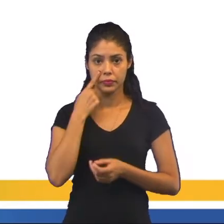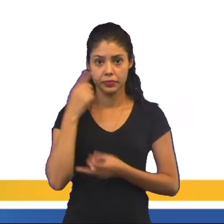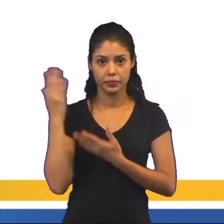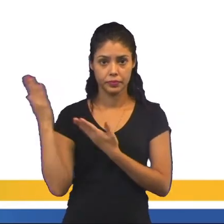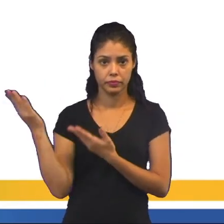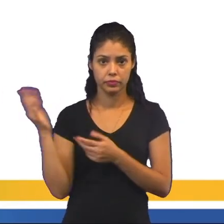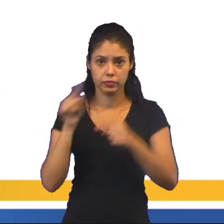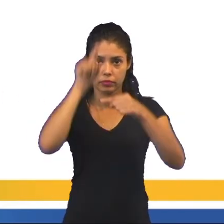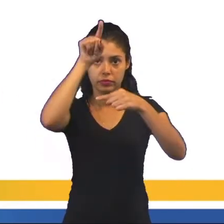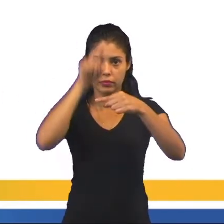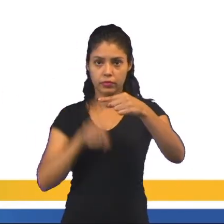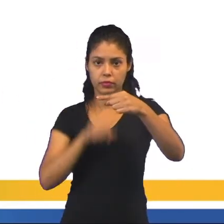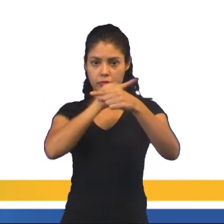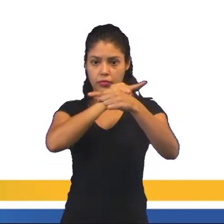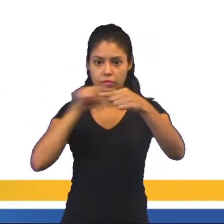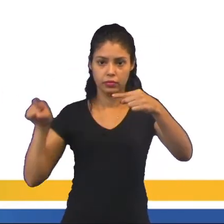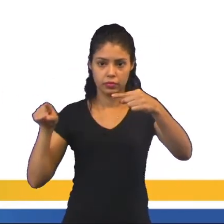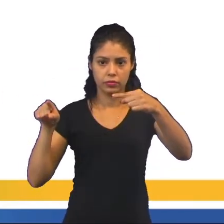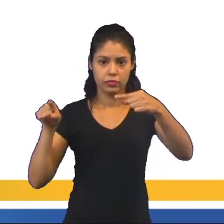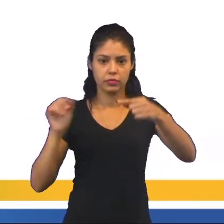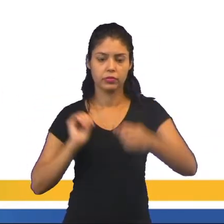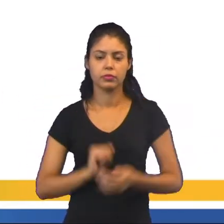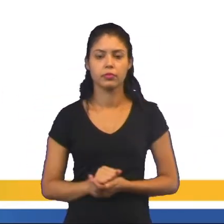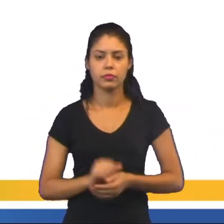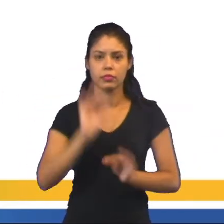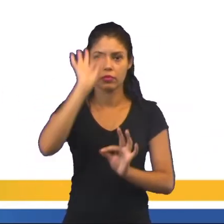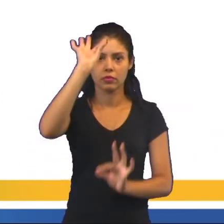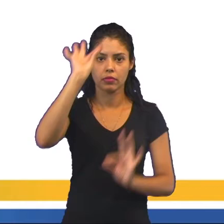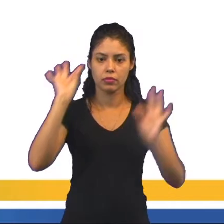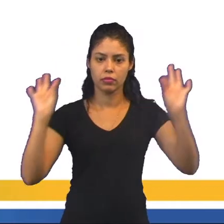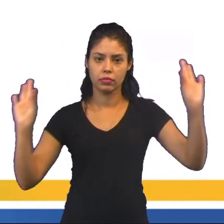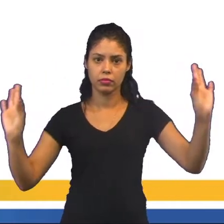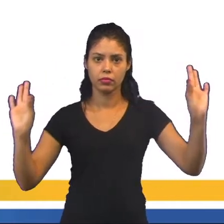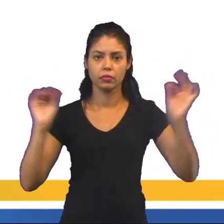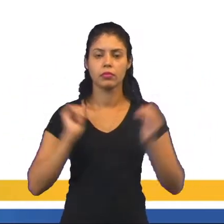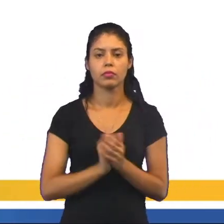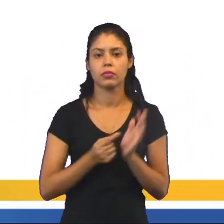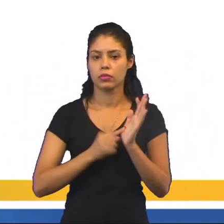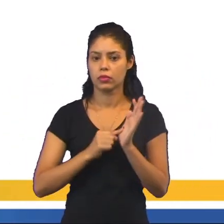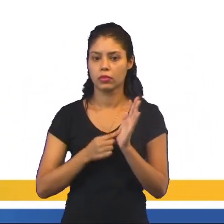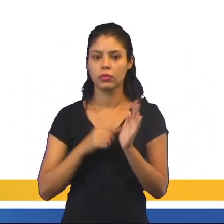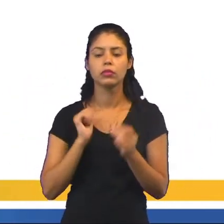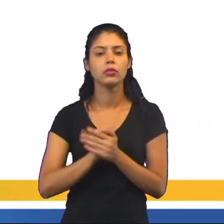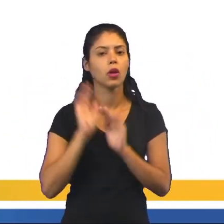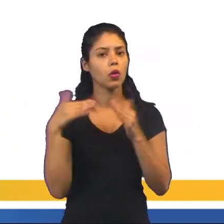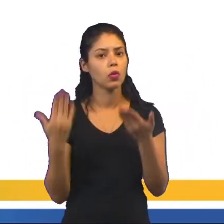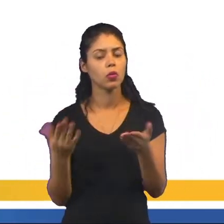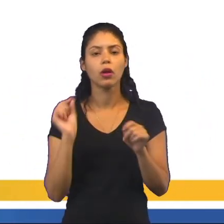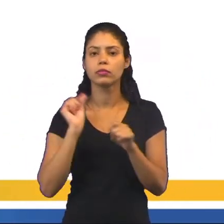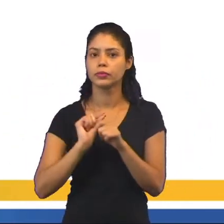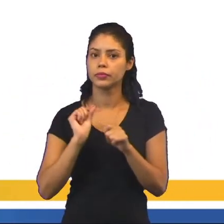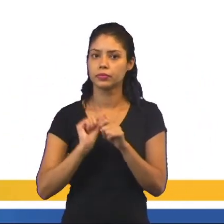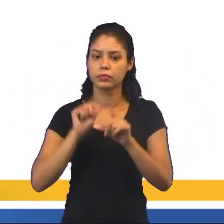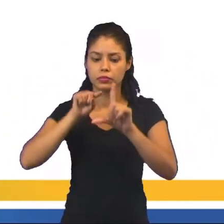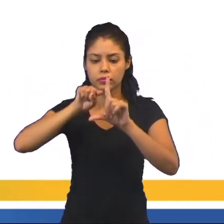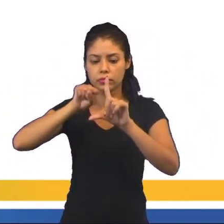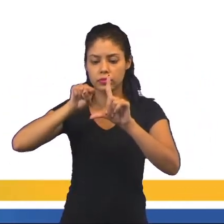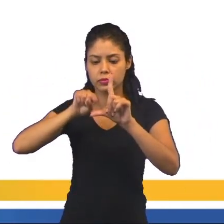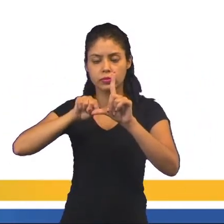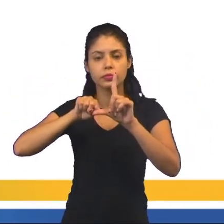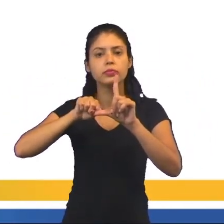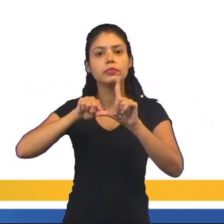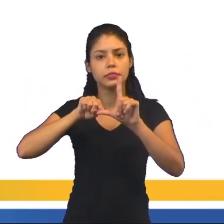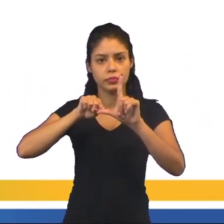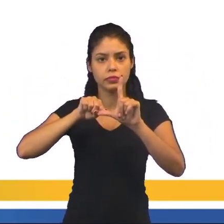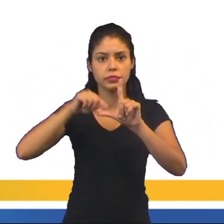o gráfico. O que são retas perpendiculares? Possui um ponto em comum, o qual forma um ângulo